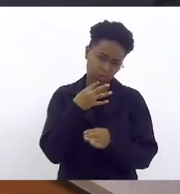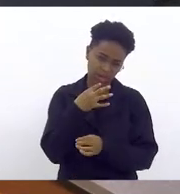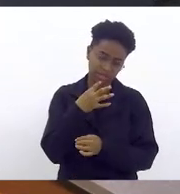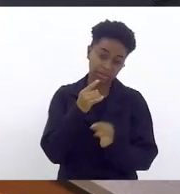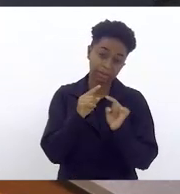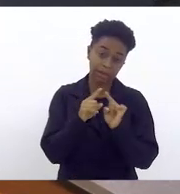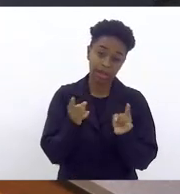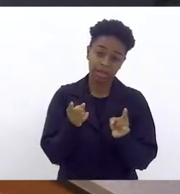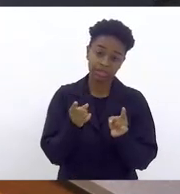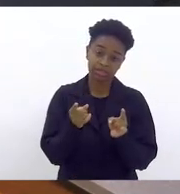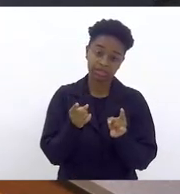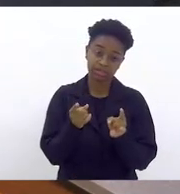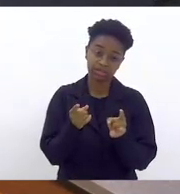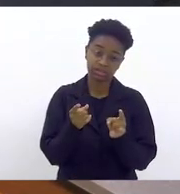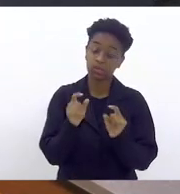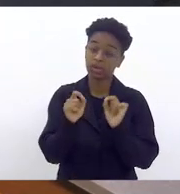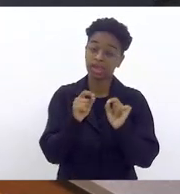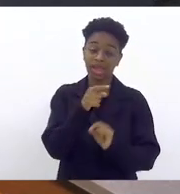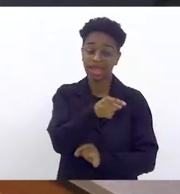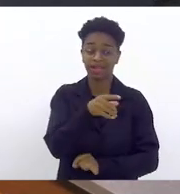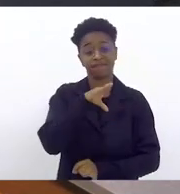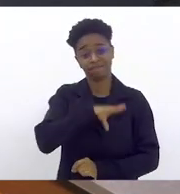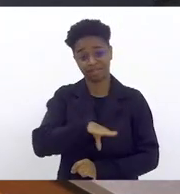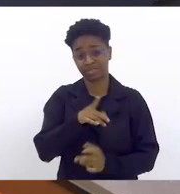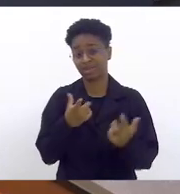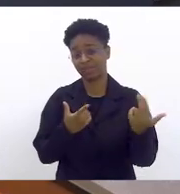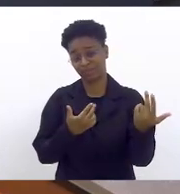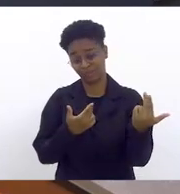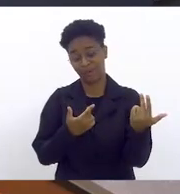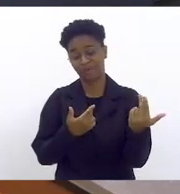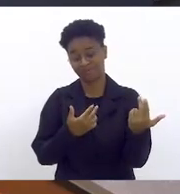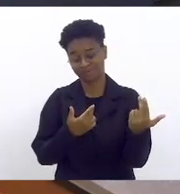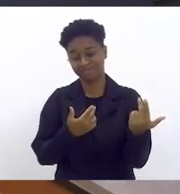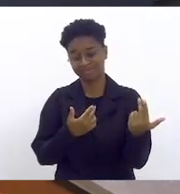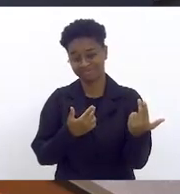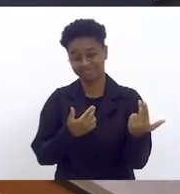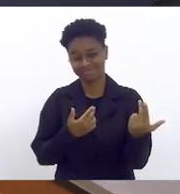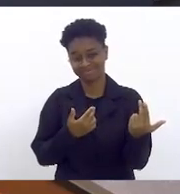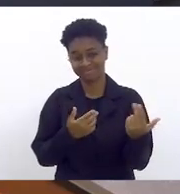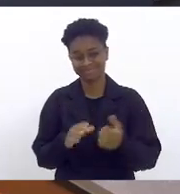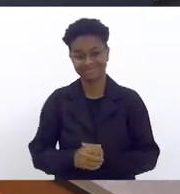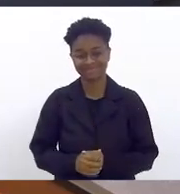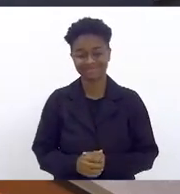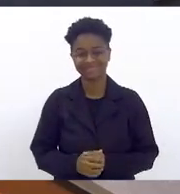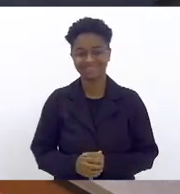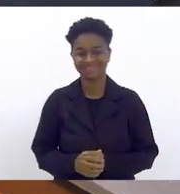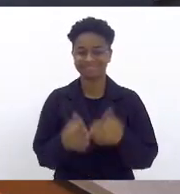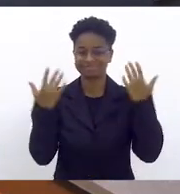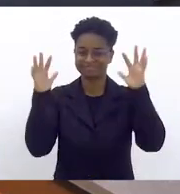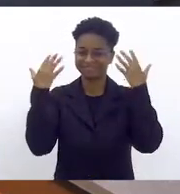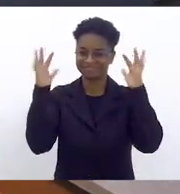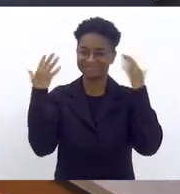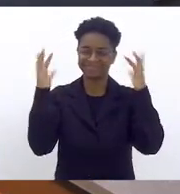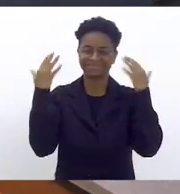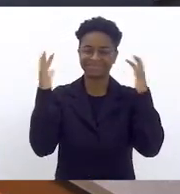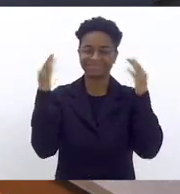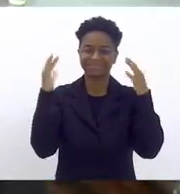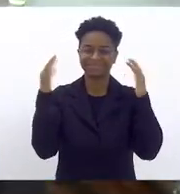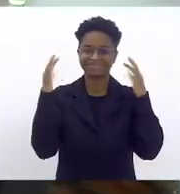que é ser vascaíno como eu né então a gente a gente aqui tem uma